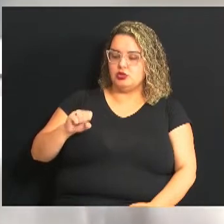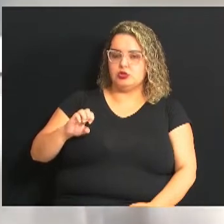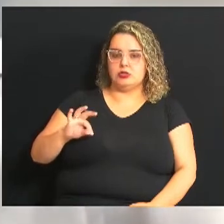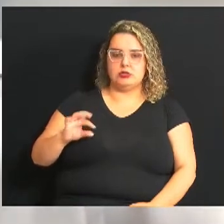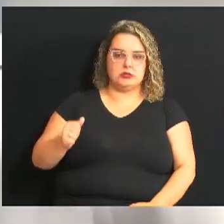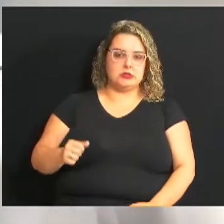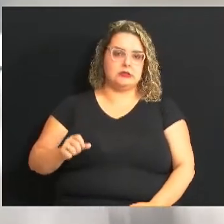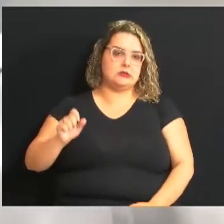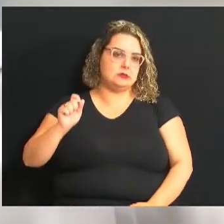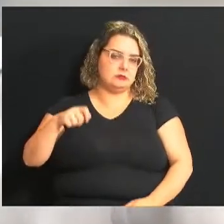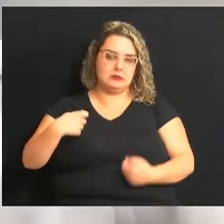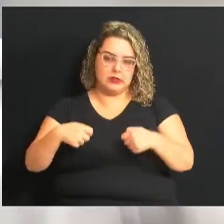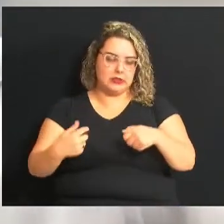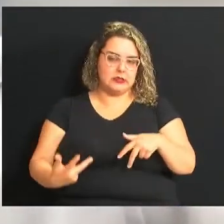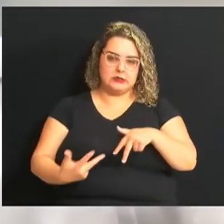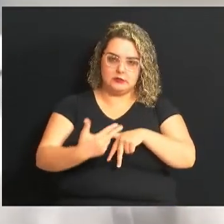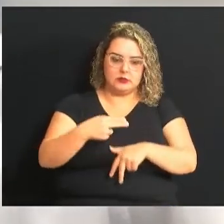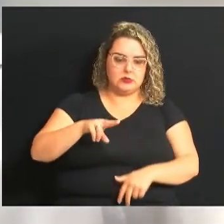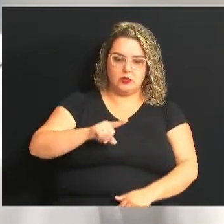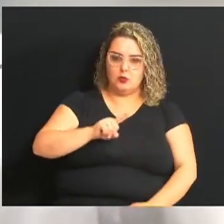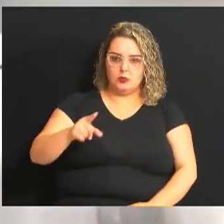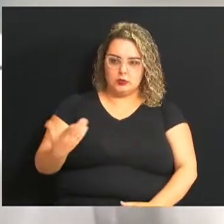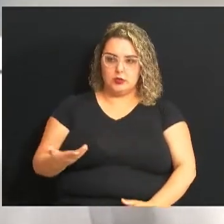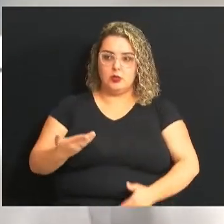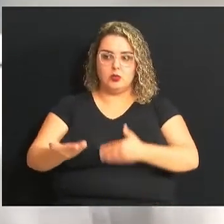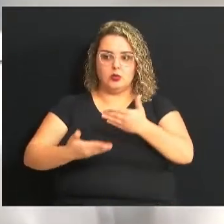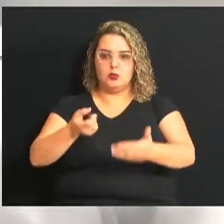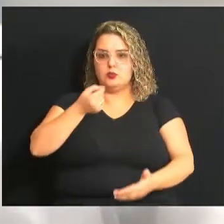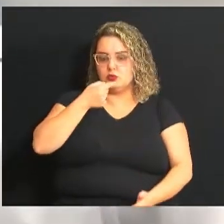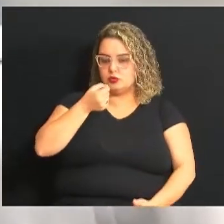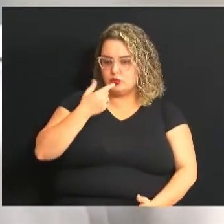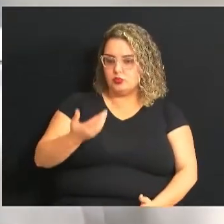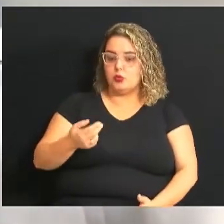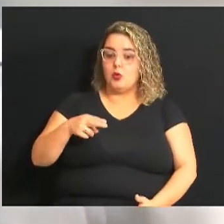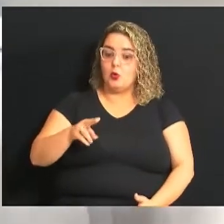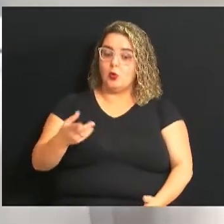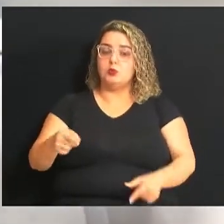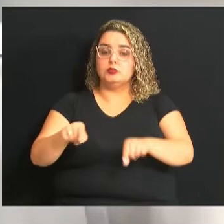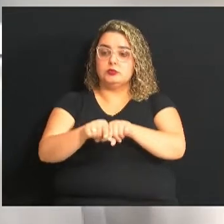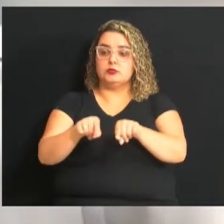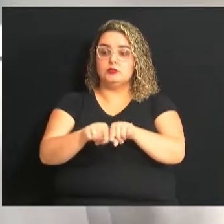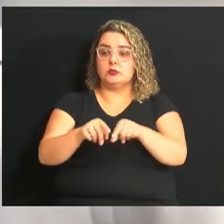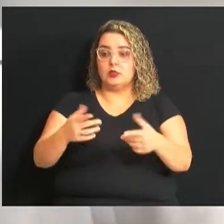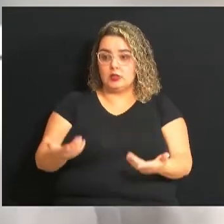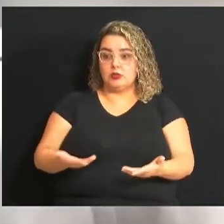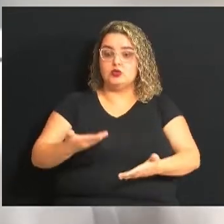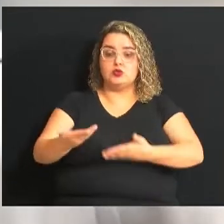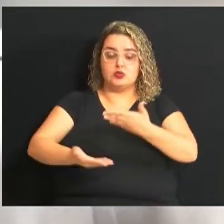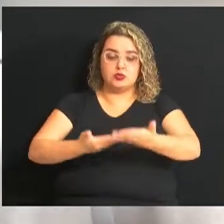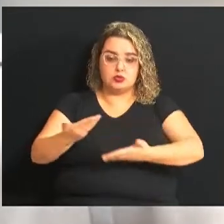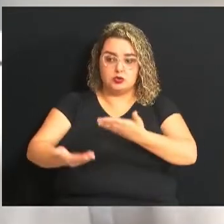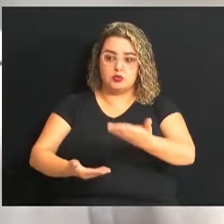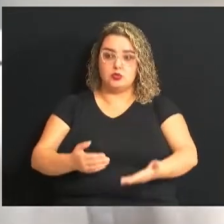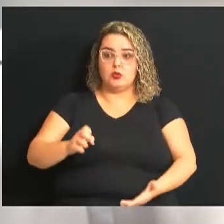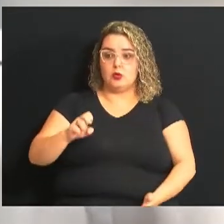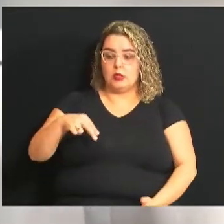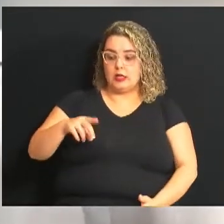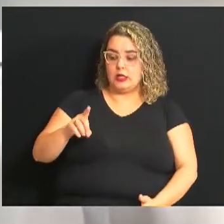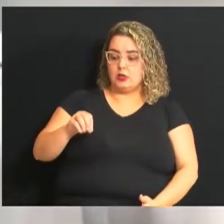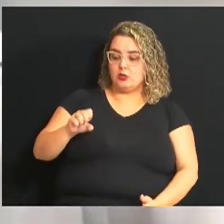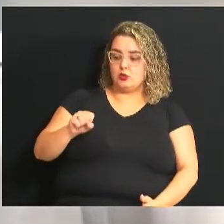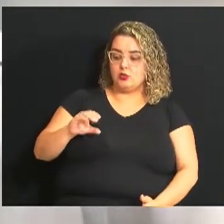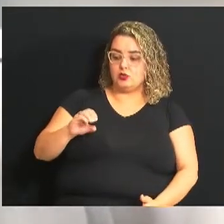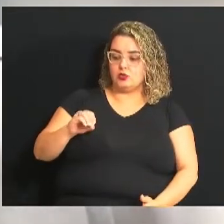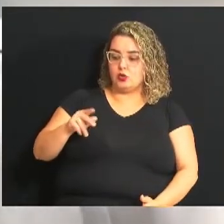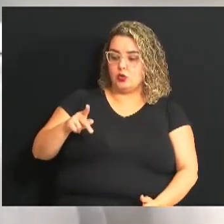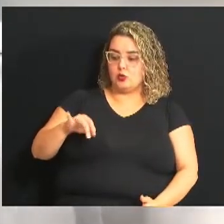se é necessário ou não um tratamento medicamentoso, ou ainda lançar mão de um tratamento endoscópico, como o balão gástrico,